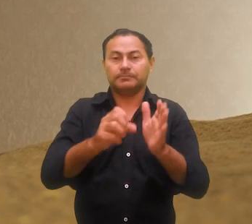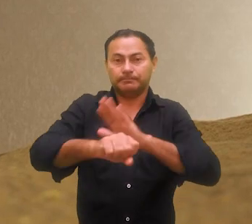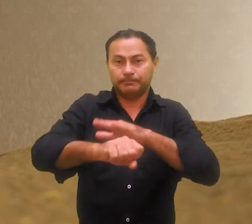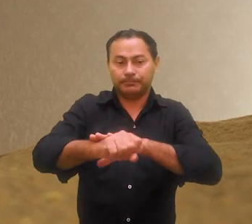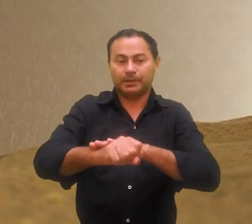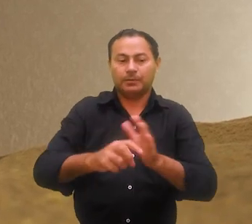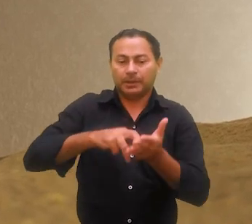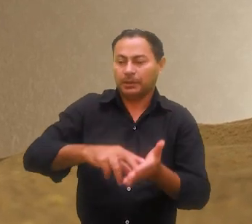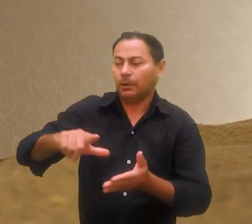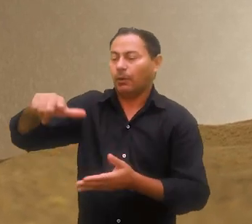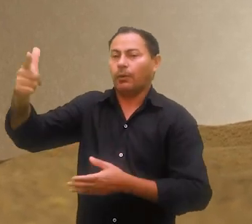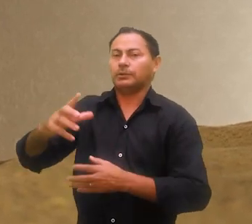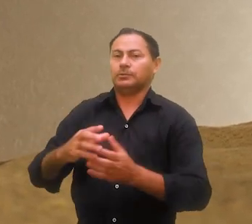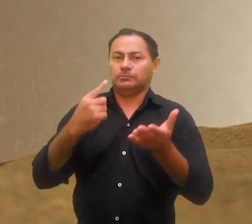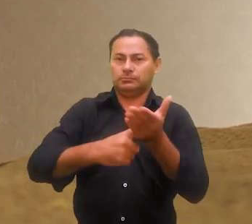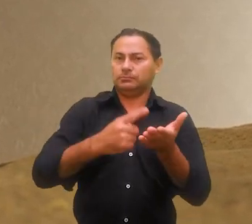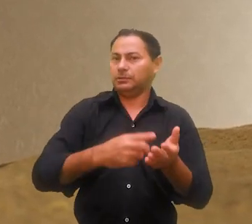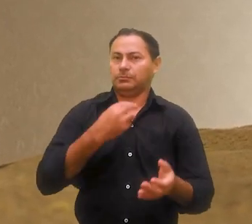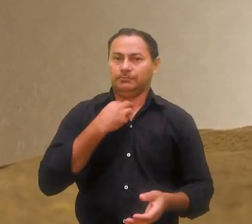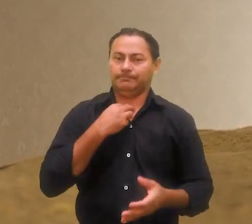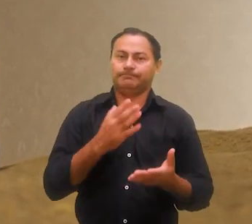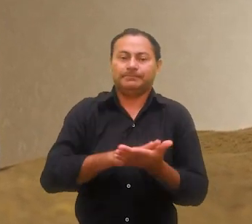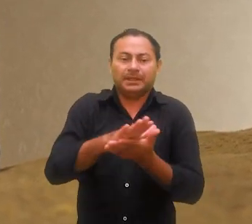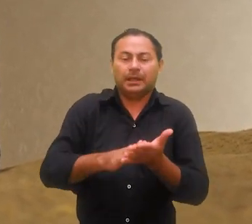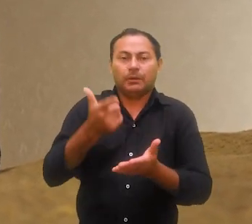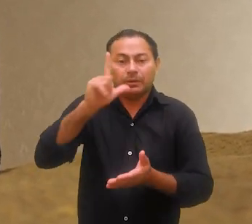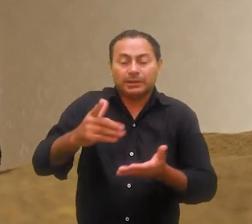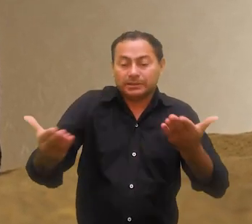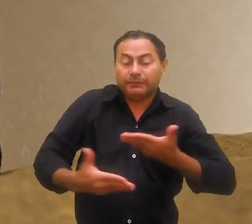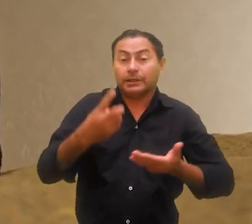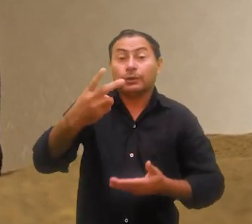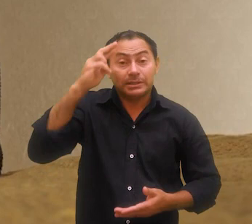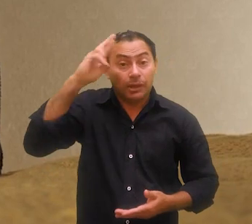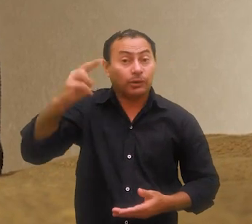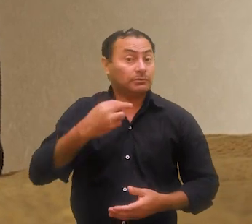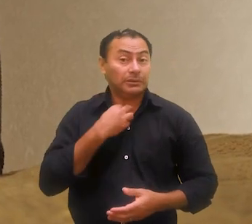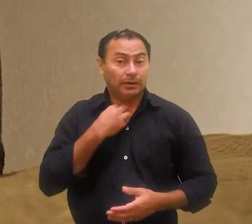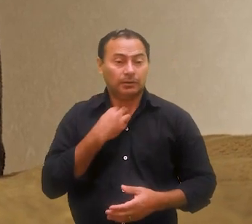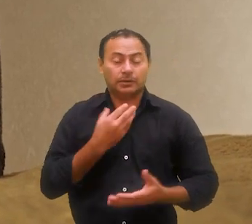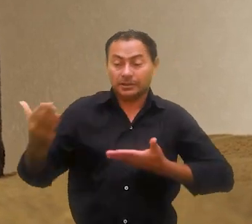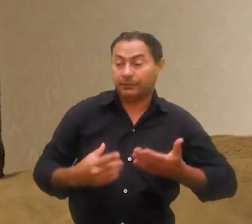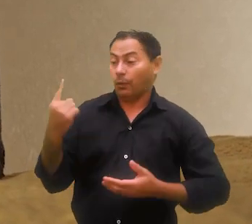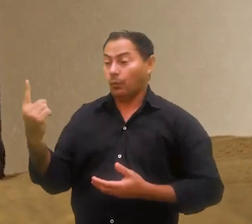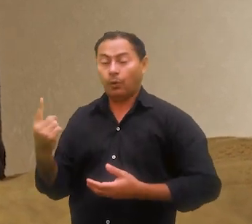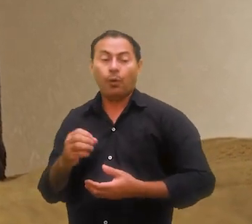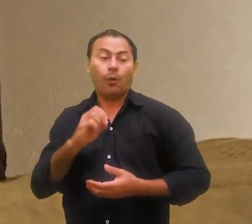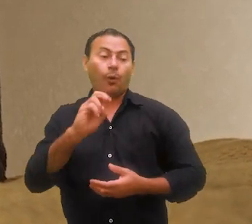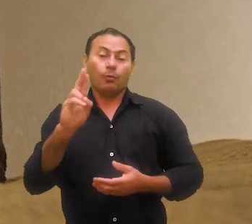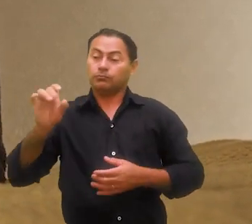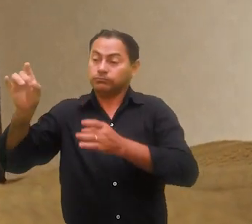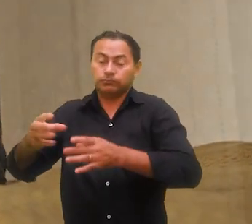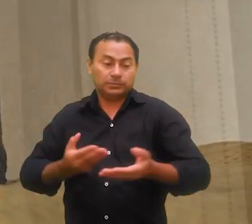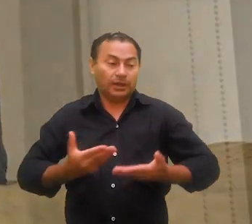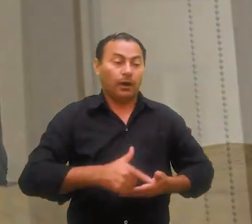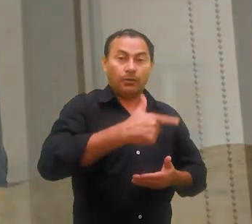comprometimento e, ao mesmo tempo, manter outro comprometimento. Ninguém consegue servir a dois senhores. Ou serve a um